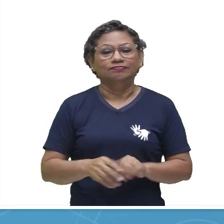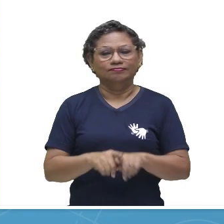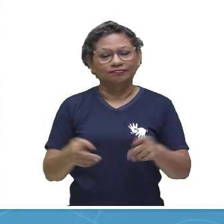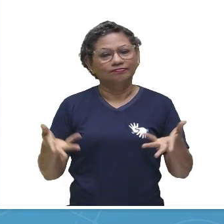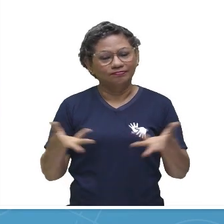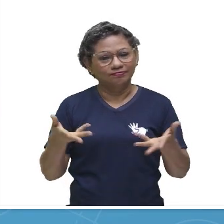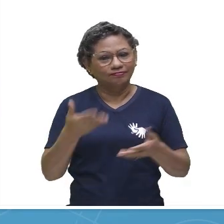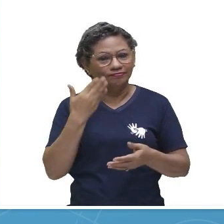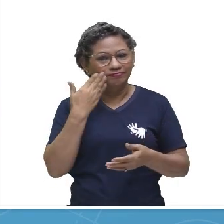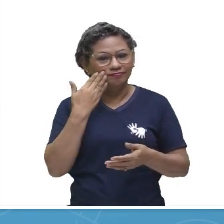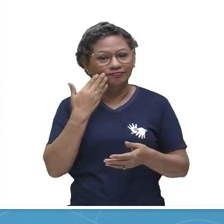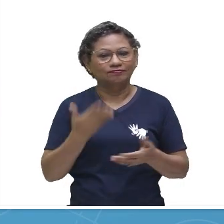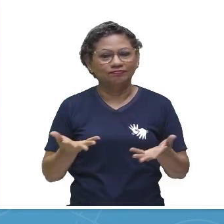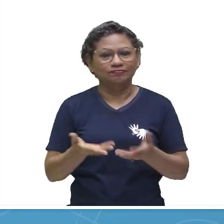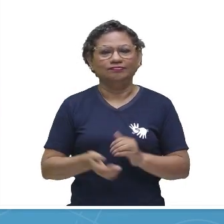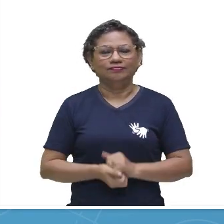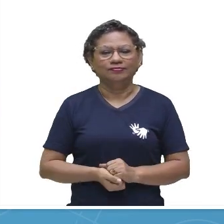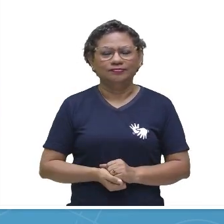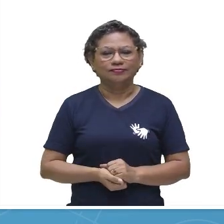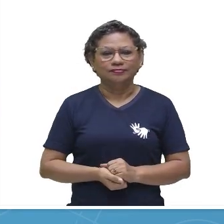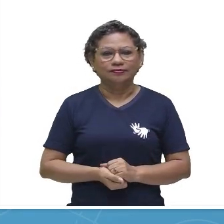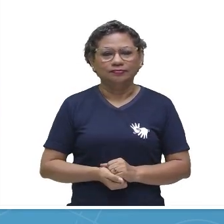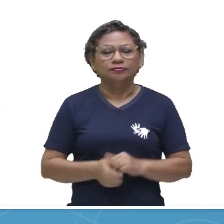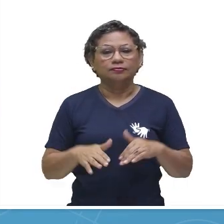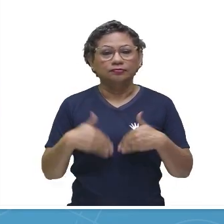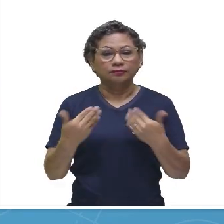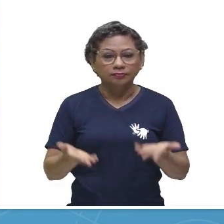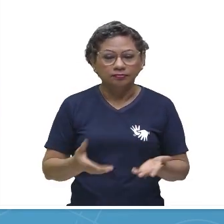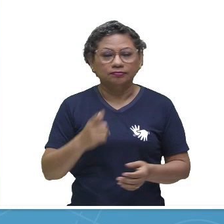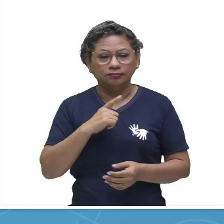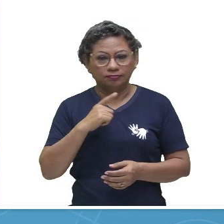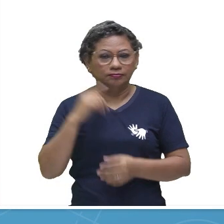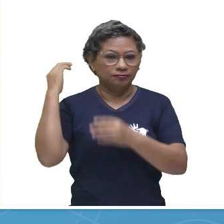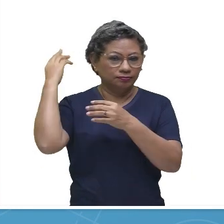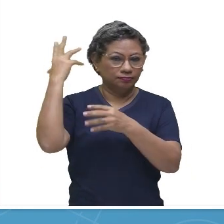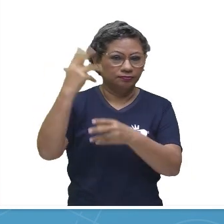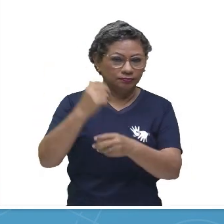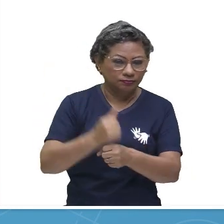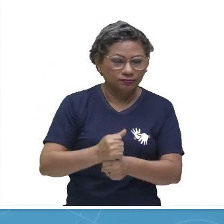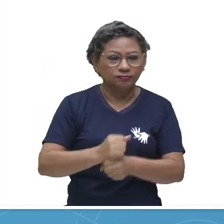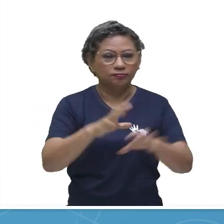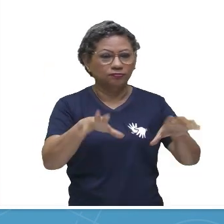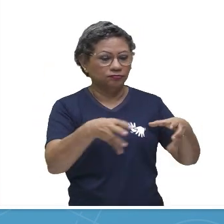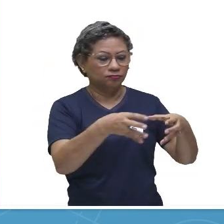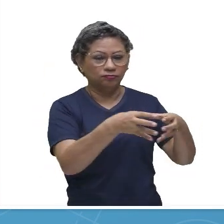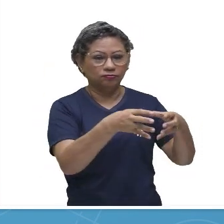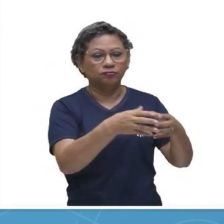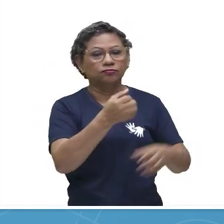de hoje. Então, para a aula de hoje, nós vamos dar início aí a uma revisão do conjunto dos números